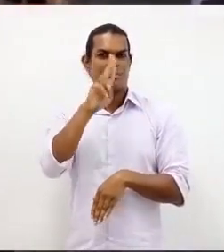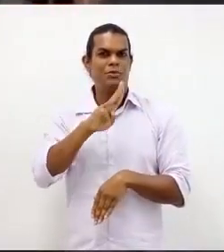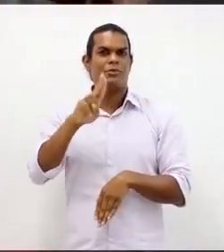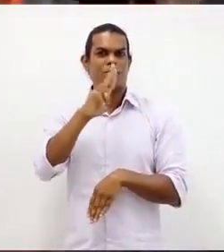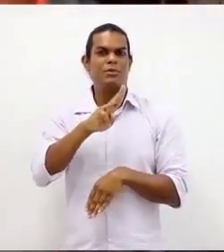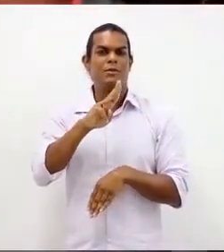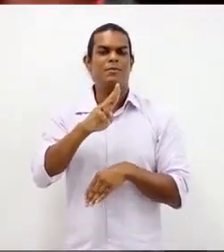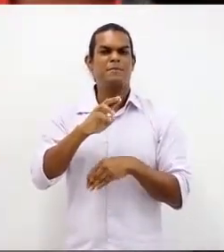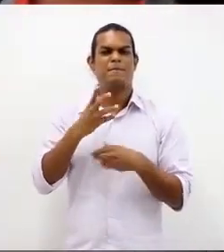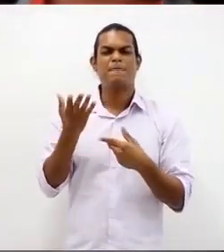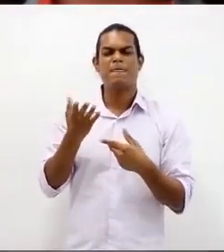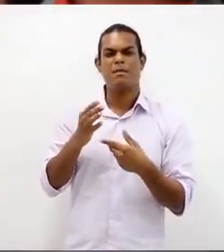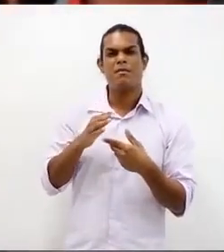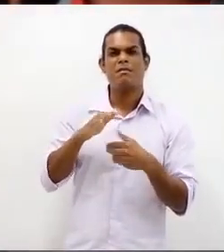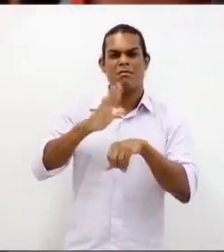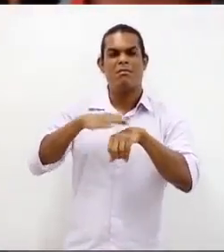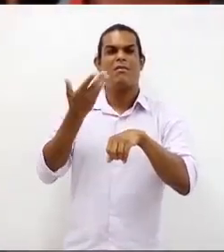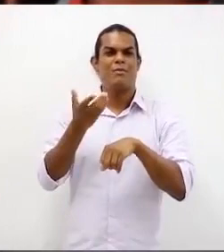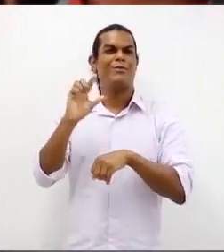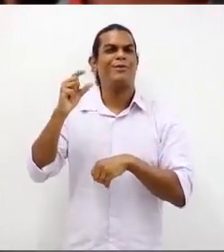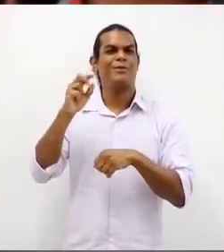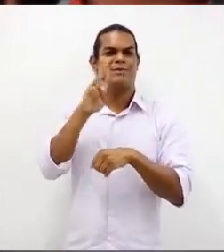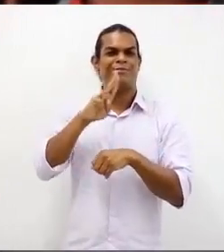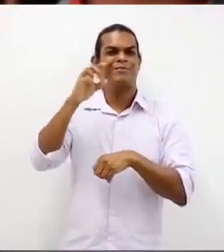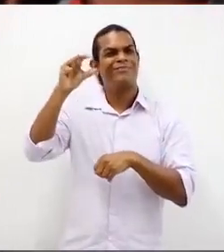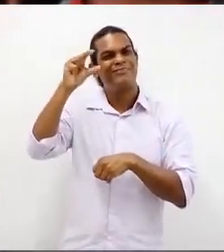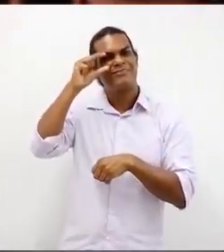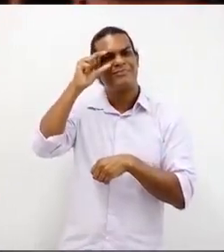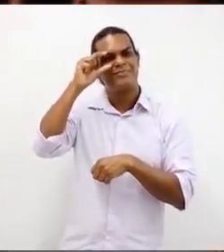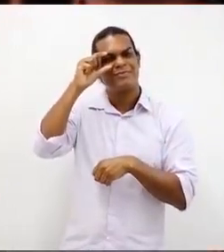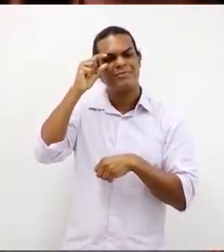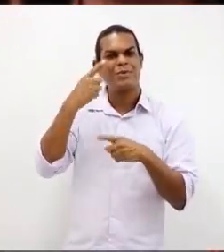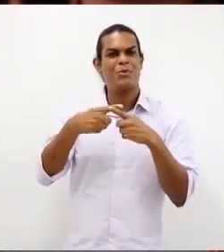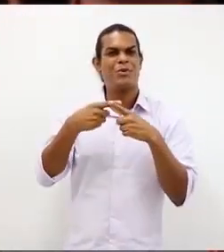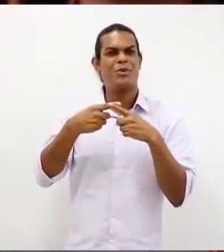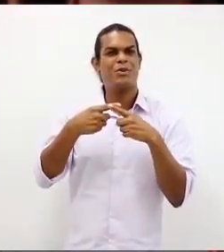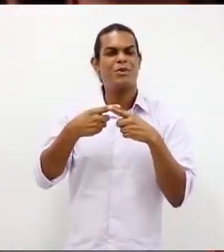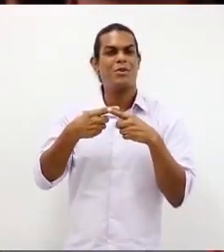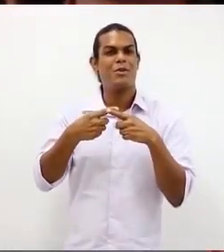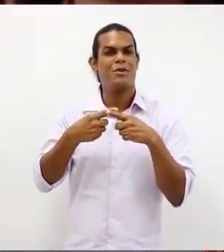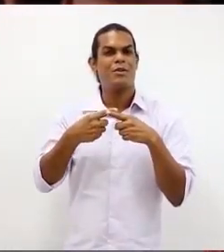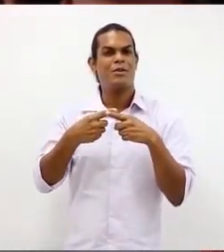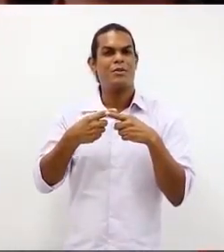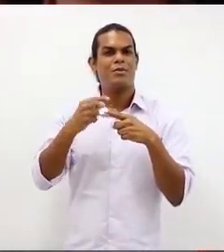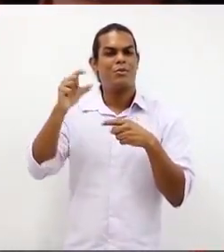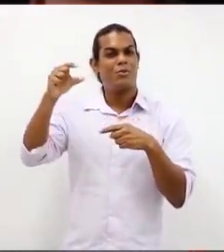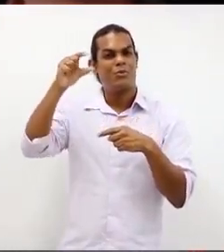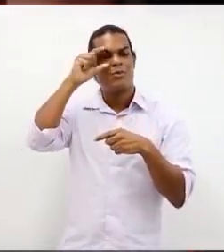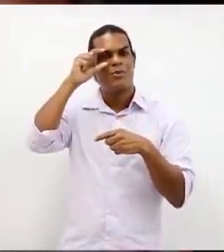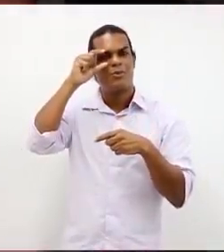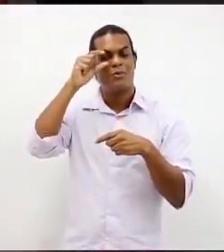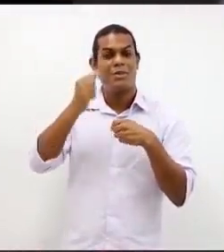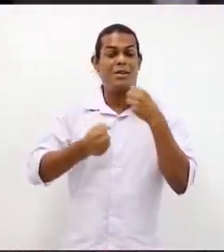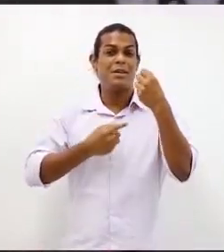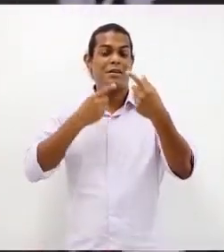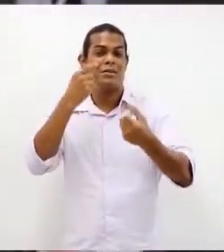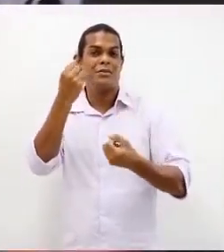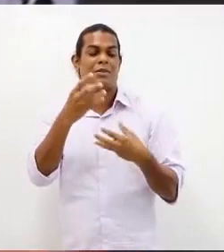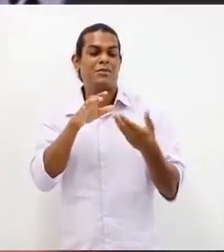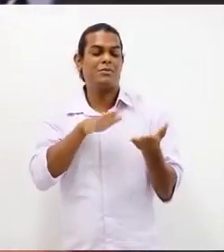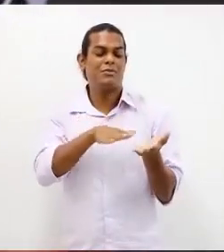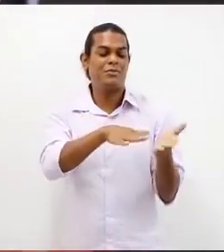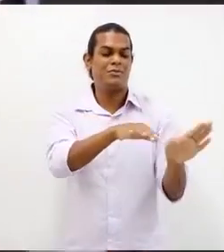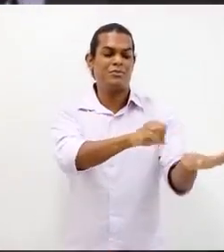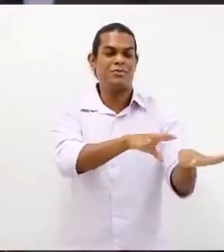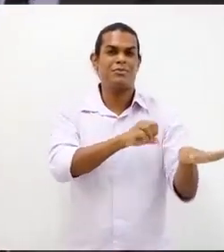melhor do que o óculos, porque o óculos ele bate ainda algum pedaço assim de lado e aqui não tem como. Então notem que